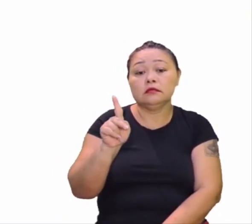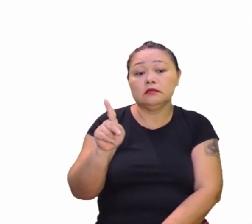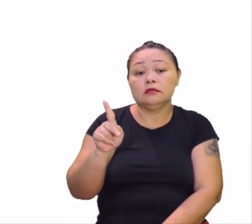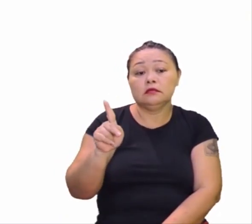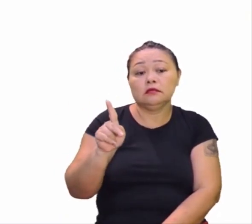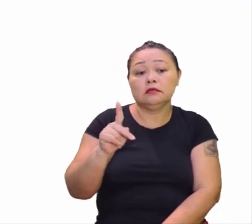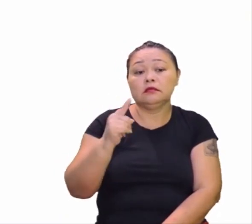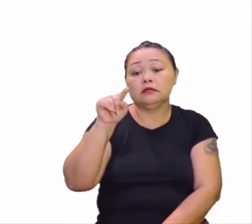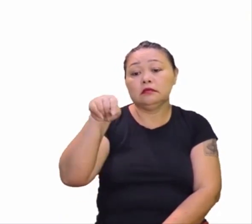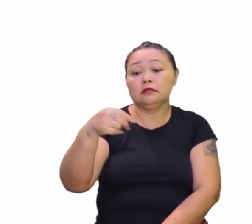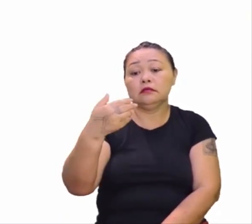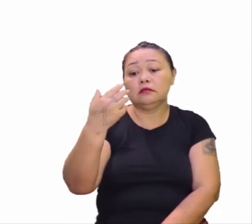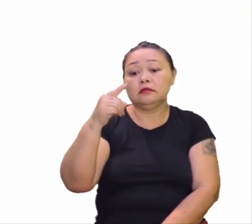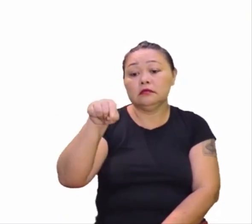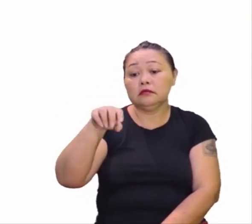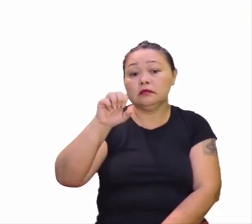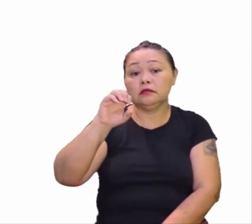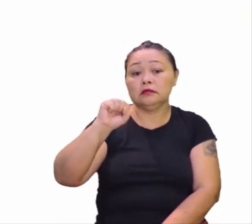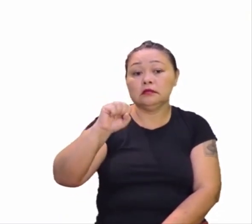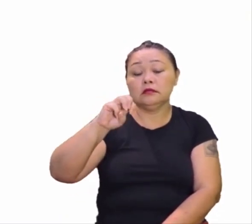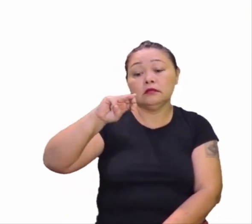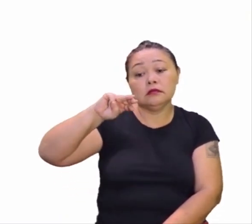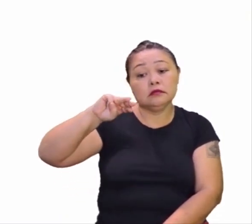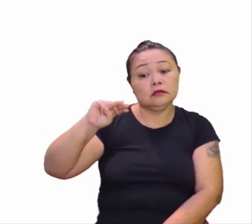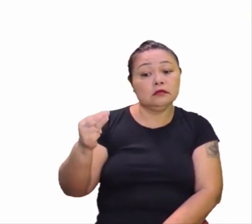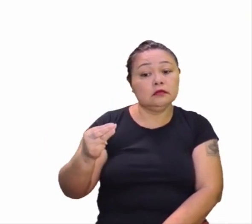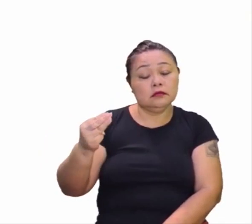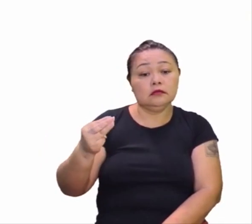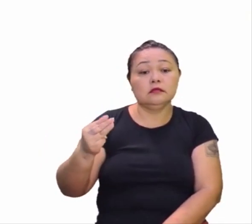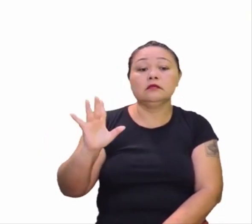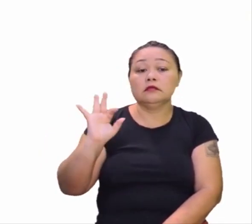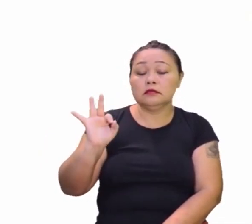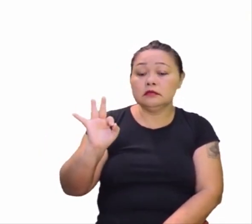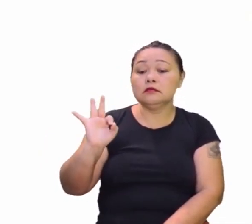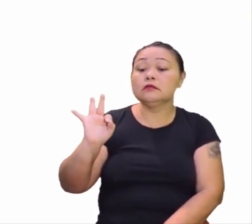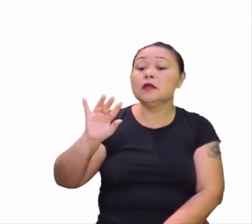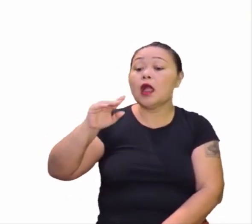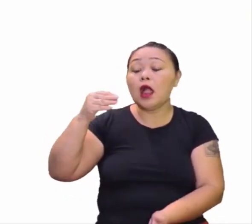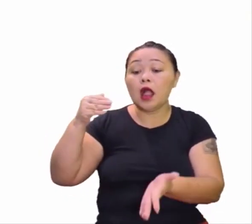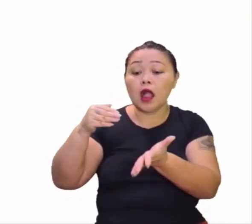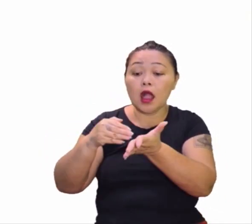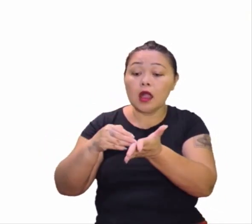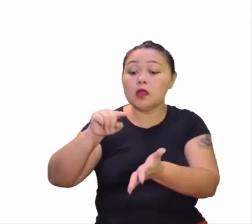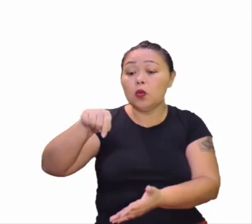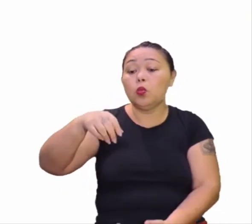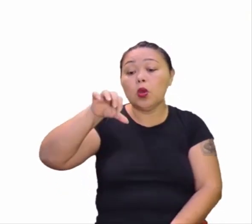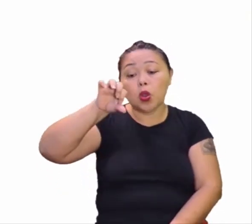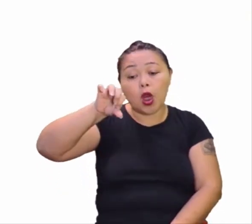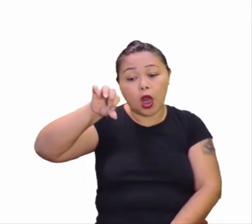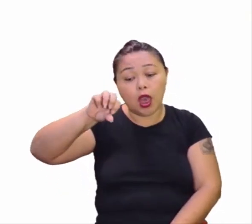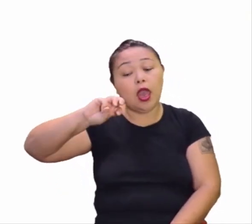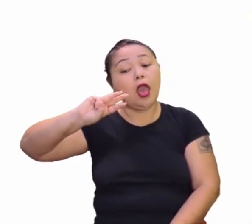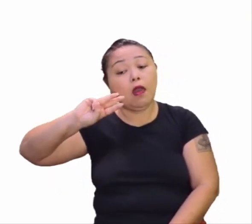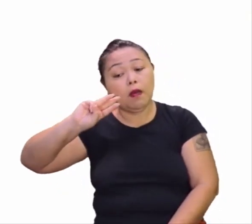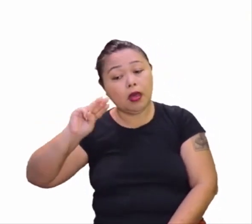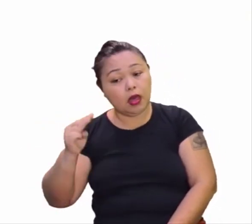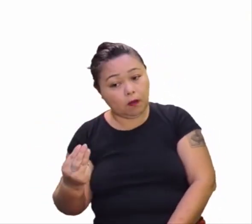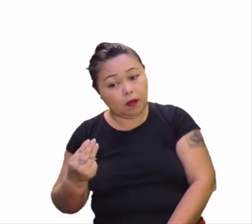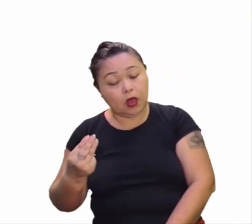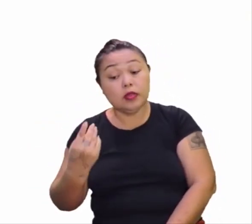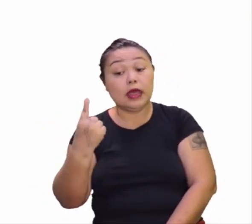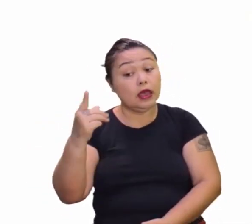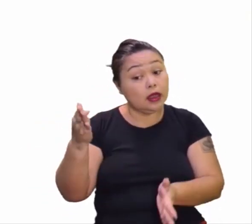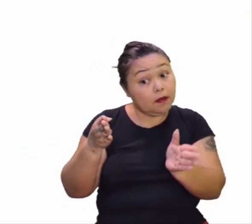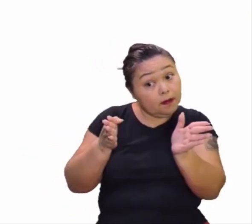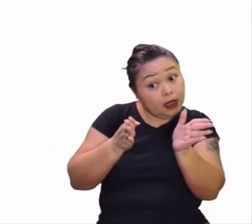botou 1,8 milhão, milhões. Não. Tá certo. Até 1,99 é milhão, né? Porque ainda está no